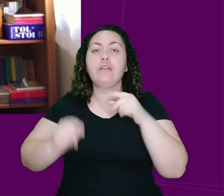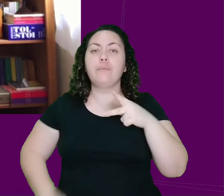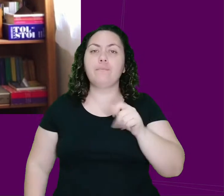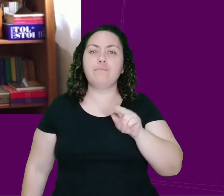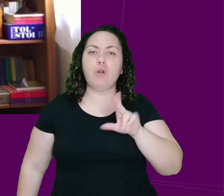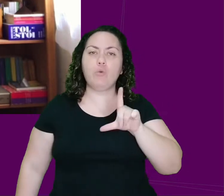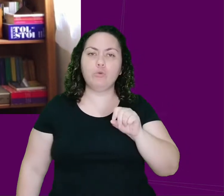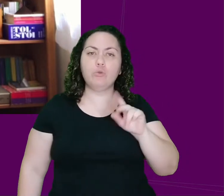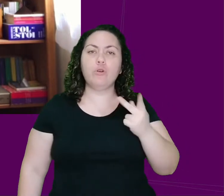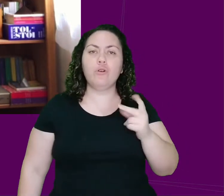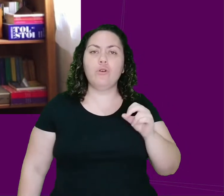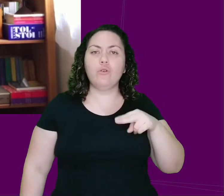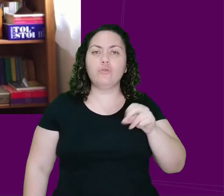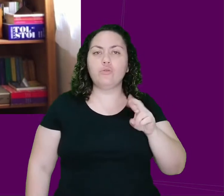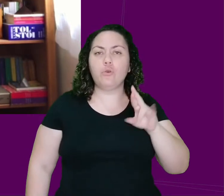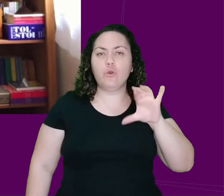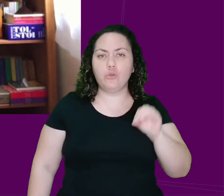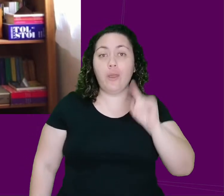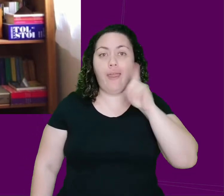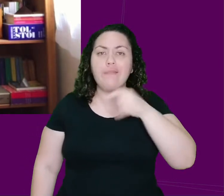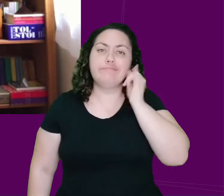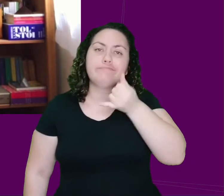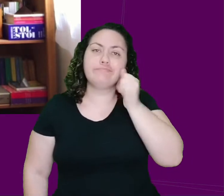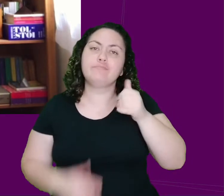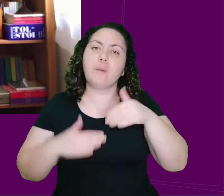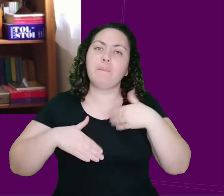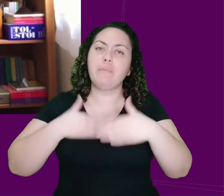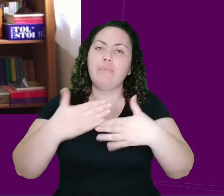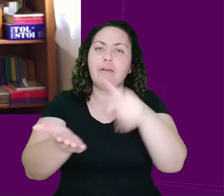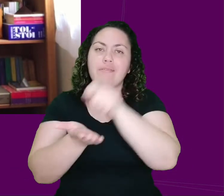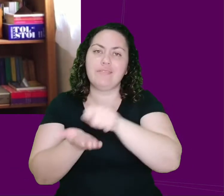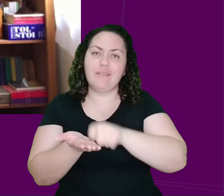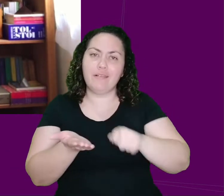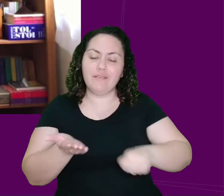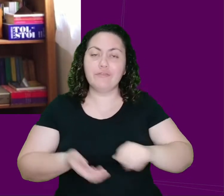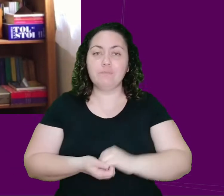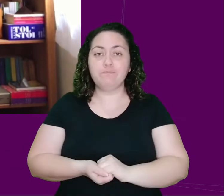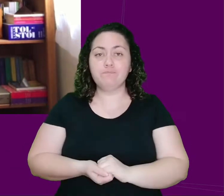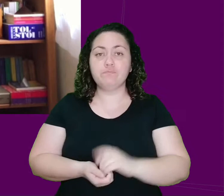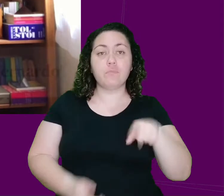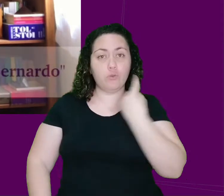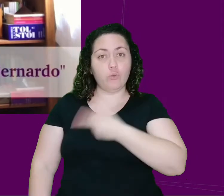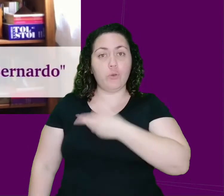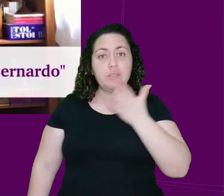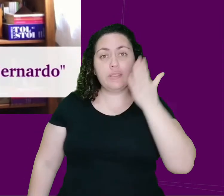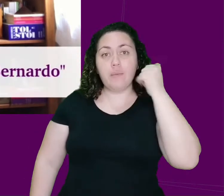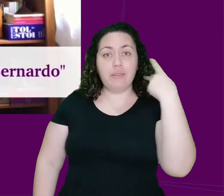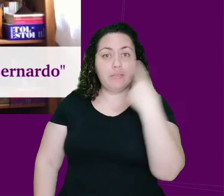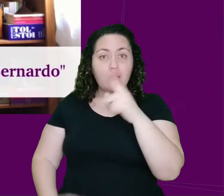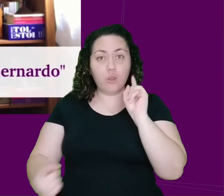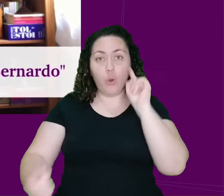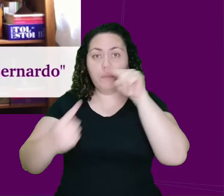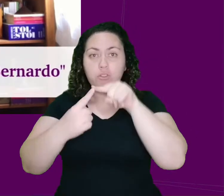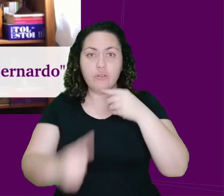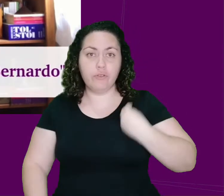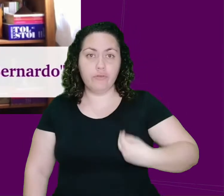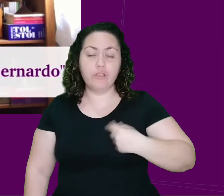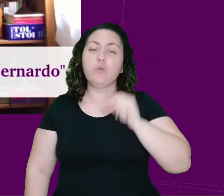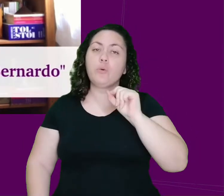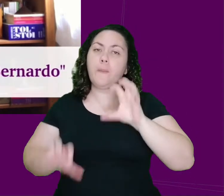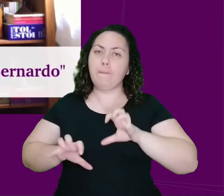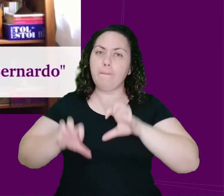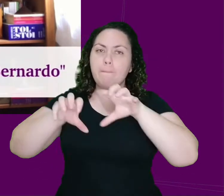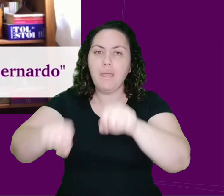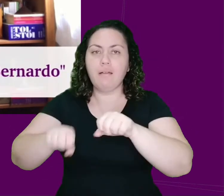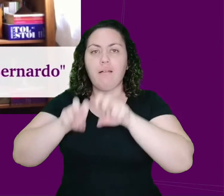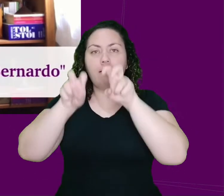em Paulo Honório, a voz que o conduz ao longo da história. Ficamos sabendo que o seu fito na vida foi apossar-se